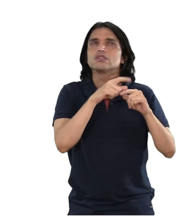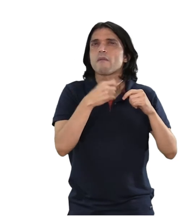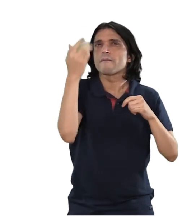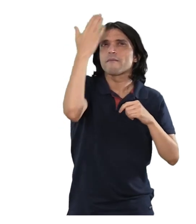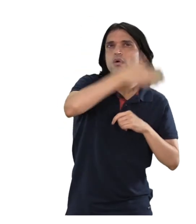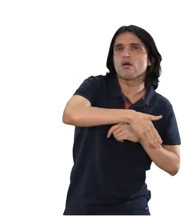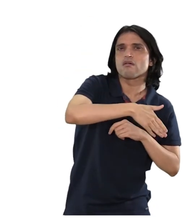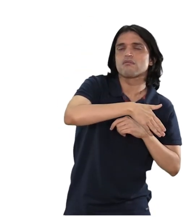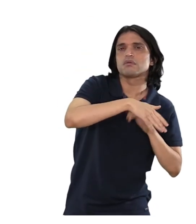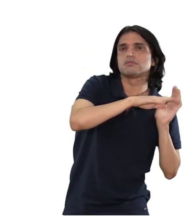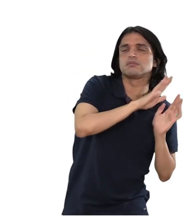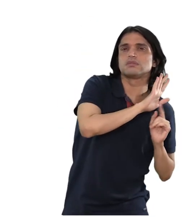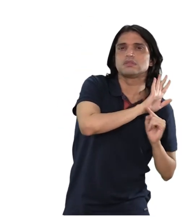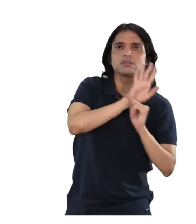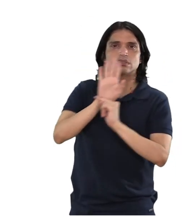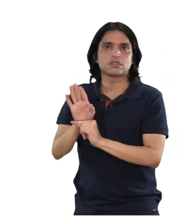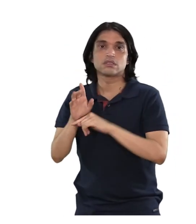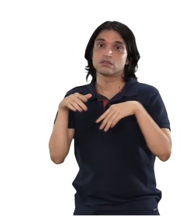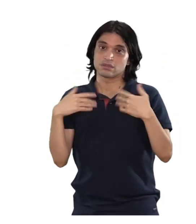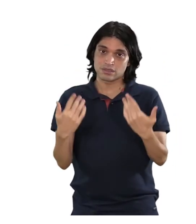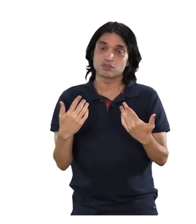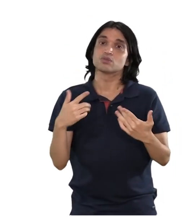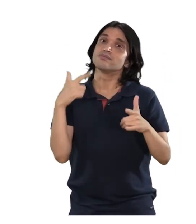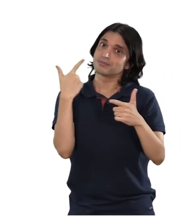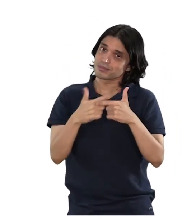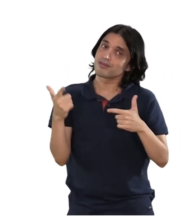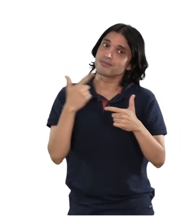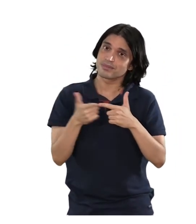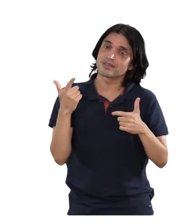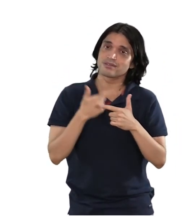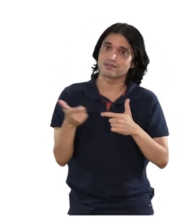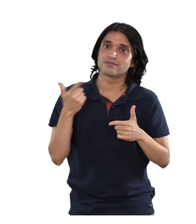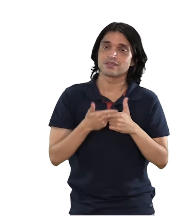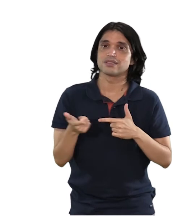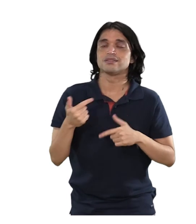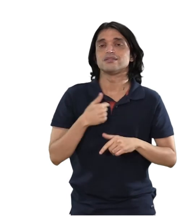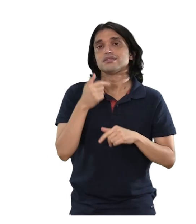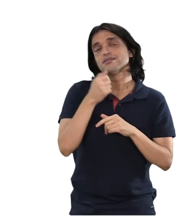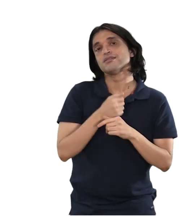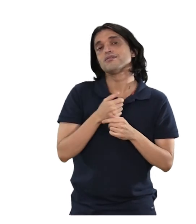qualidade geral do texto. Por isso, é necessário equilíbrio e harmonia.